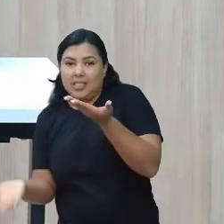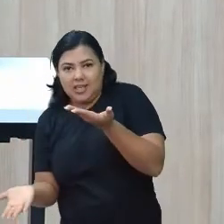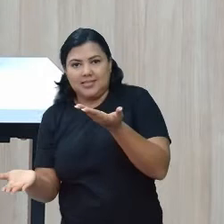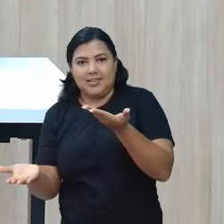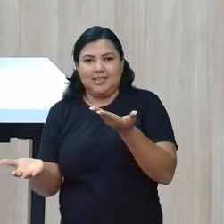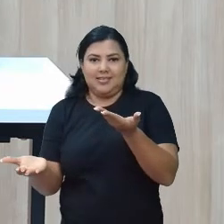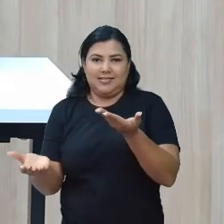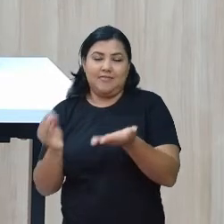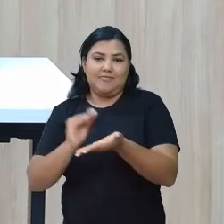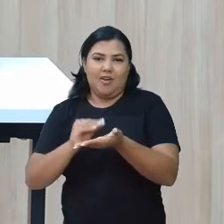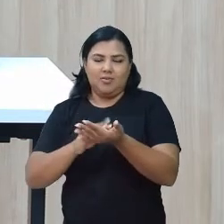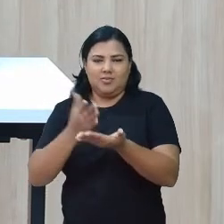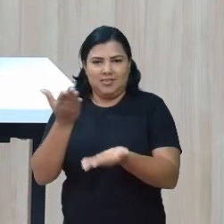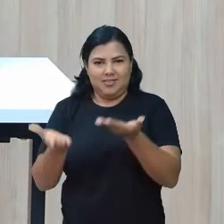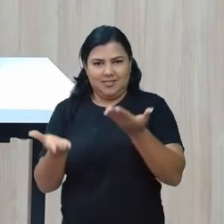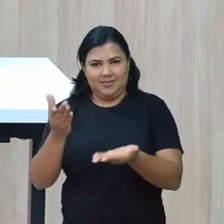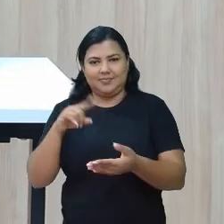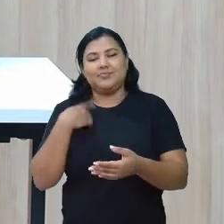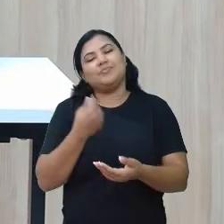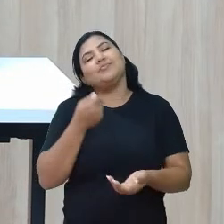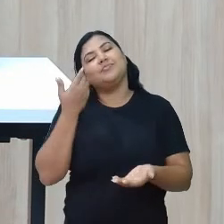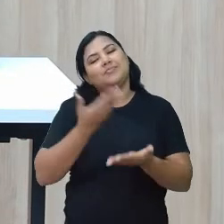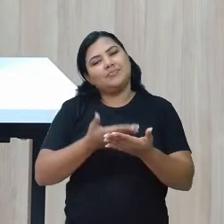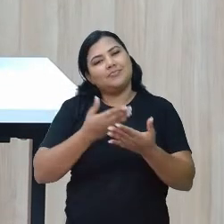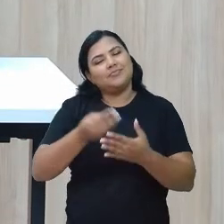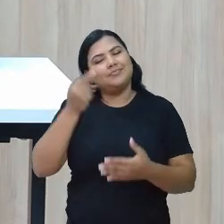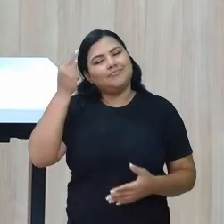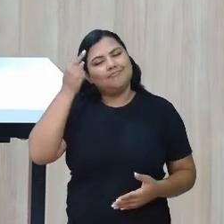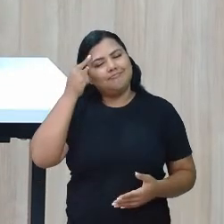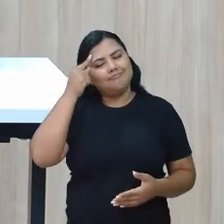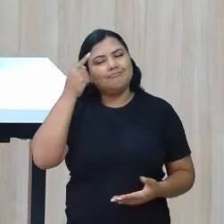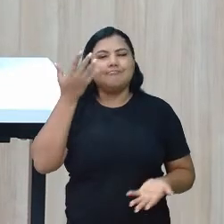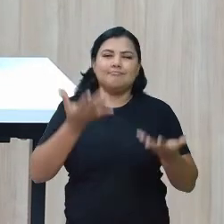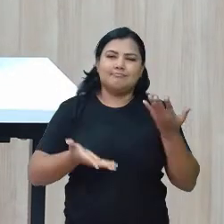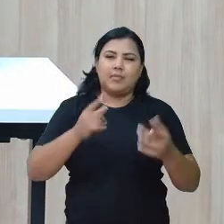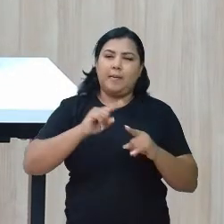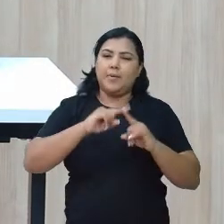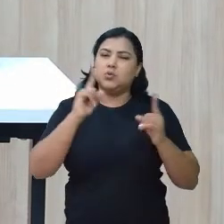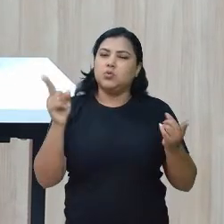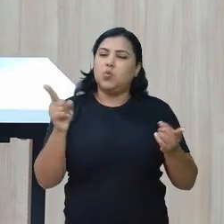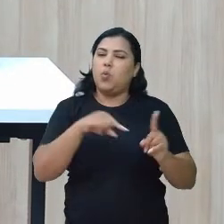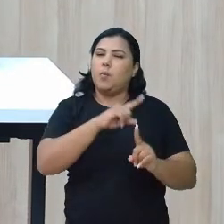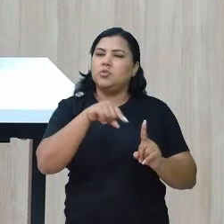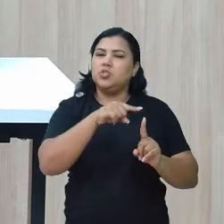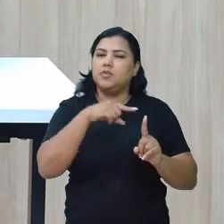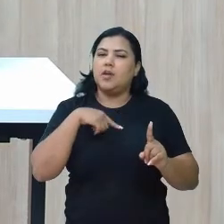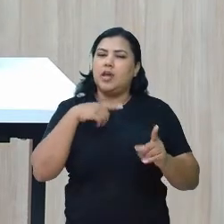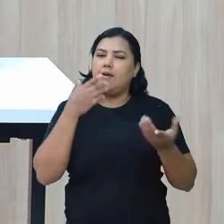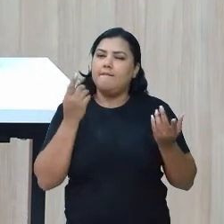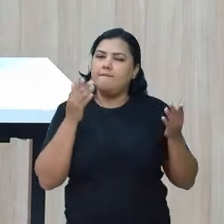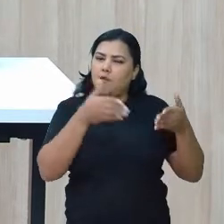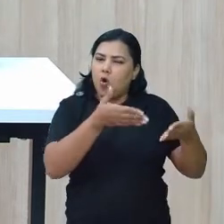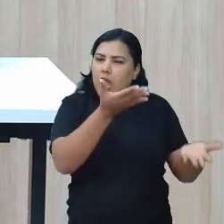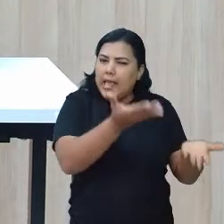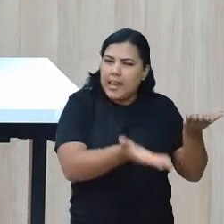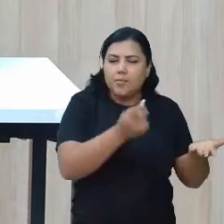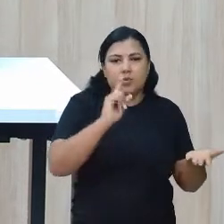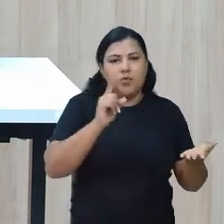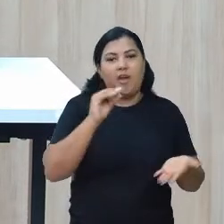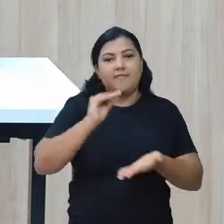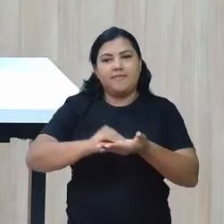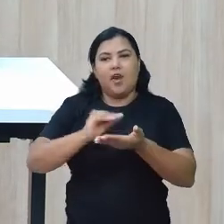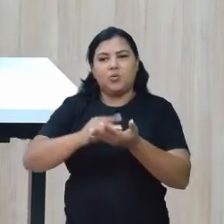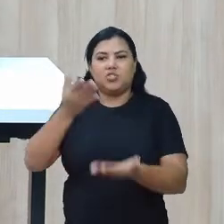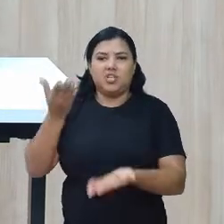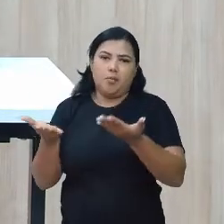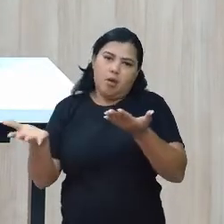gente vai estudar ainda com a ideia da balança, mas o nosso objetivo não é olhar mais o equilíbrio, e sim um desequilíbrio, ou seja,